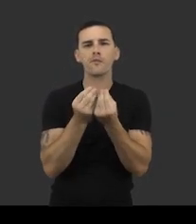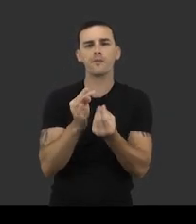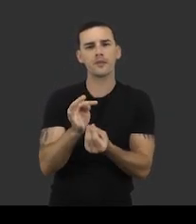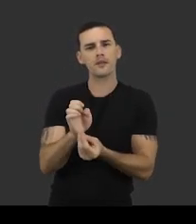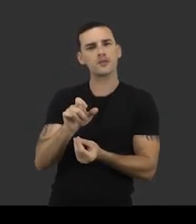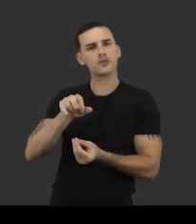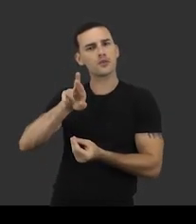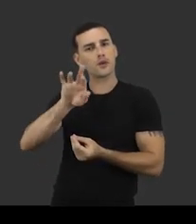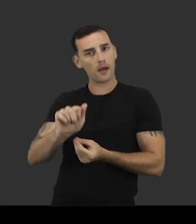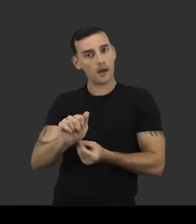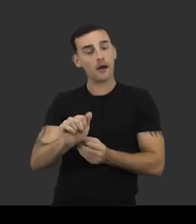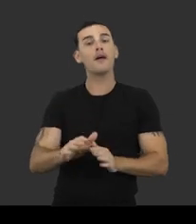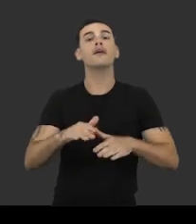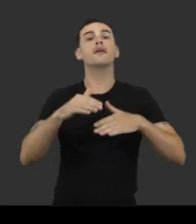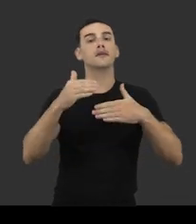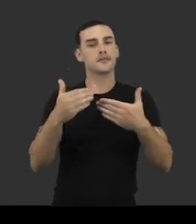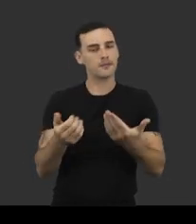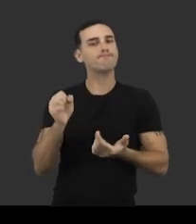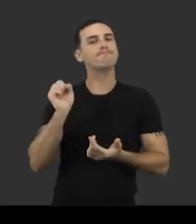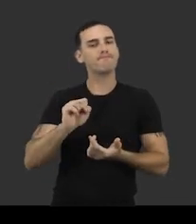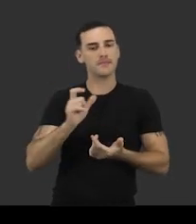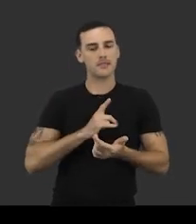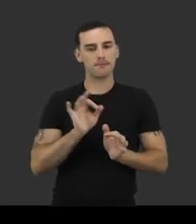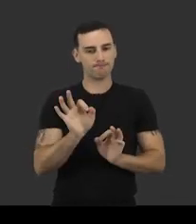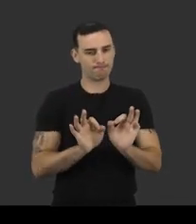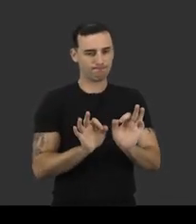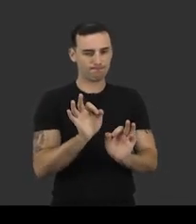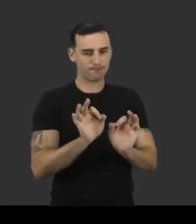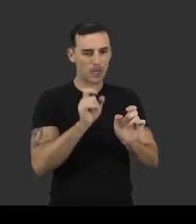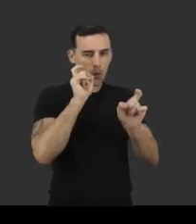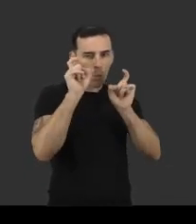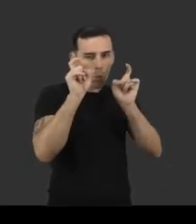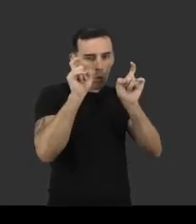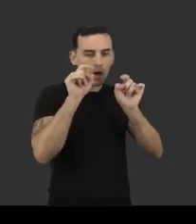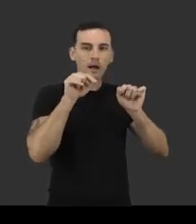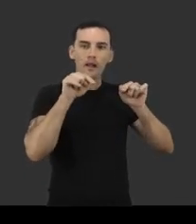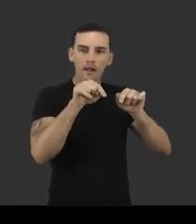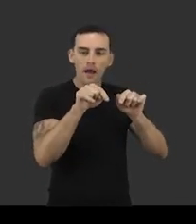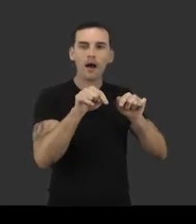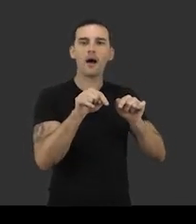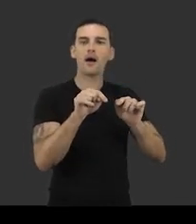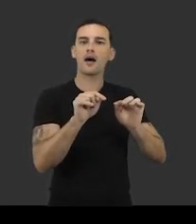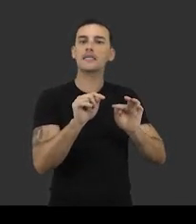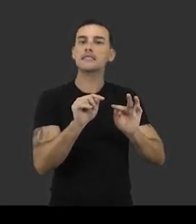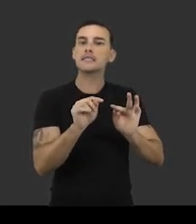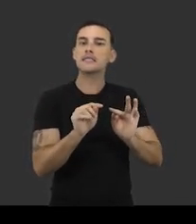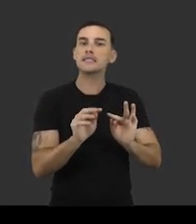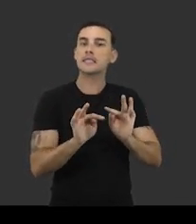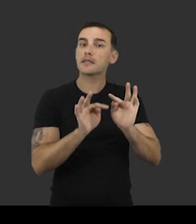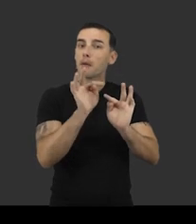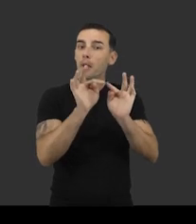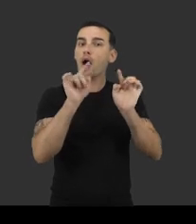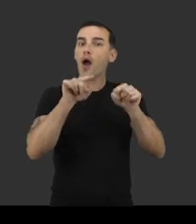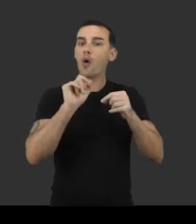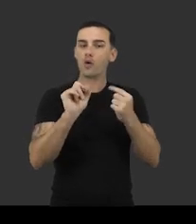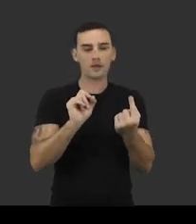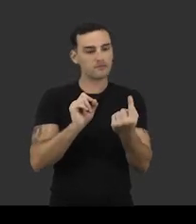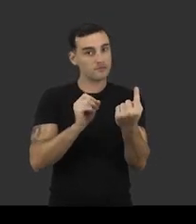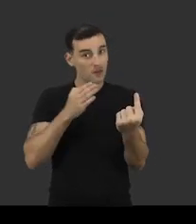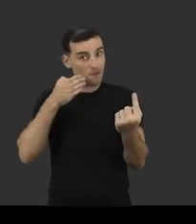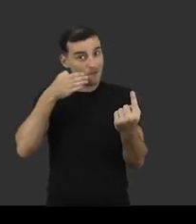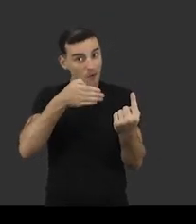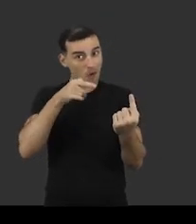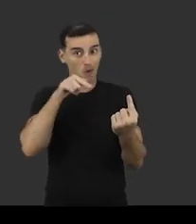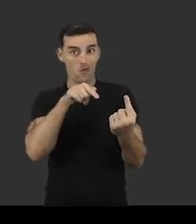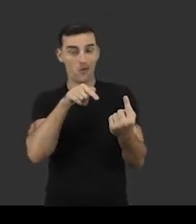E aí a gente vai fazer um plano de tratamento que seja totalmente individualizado para esse paciente.